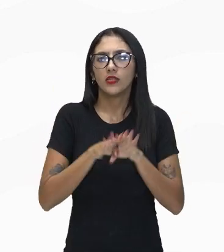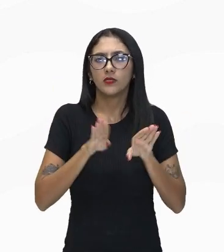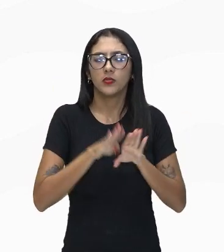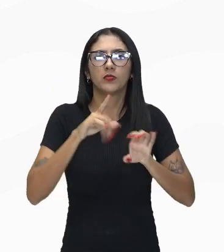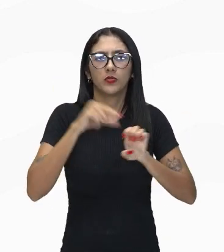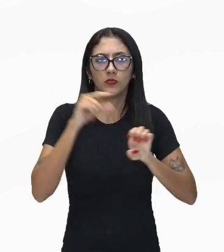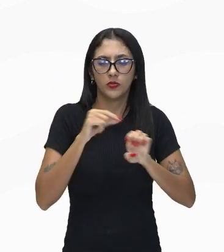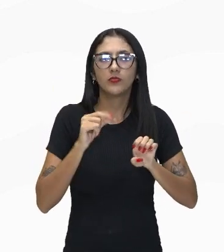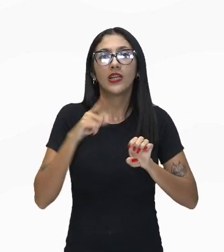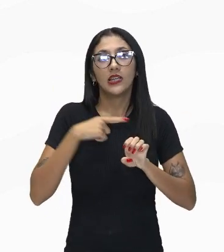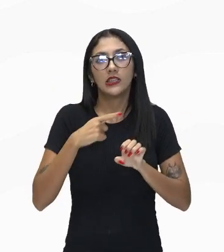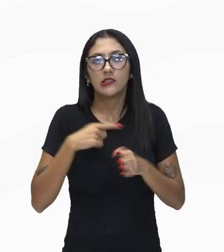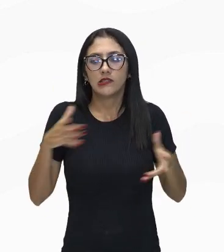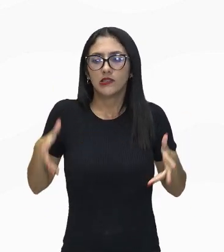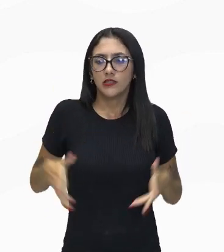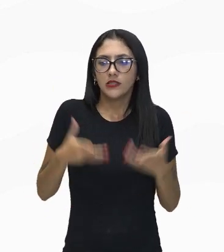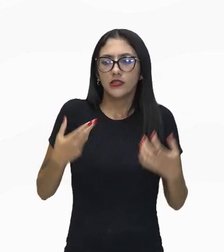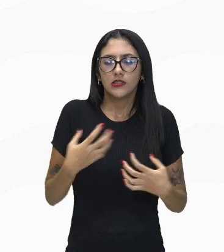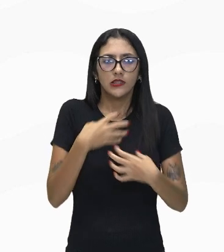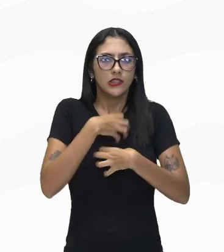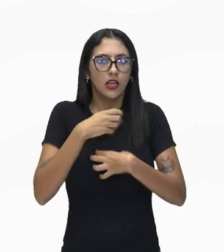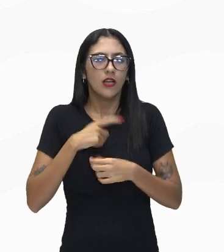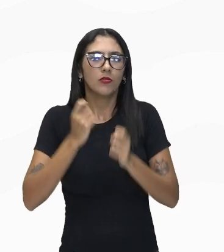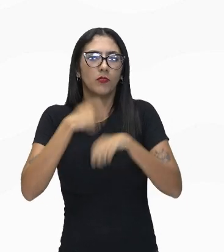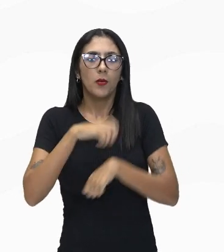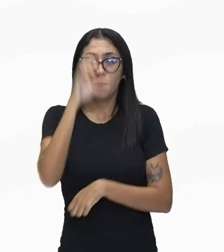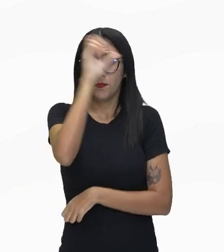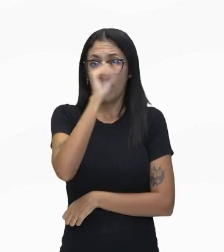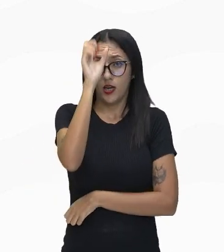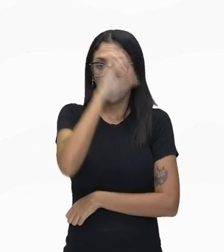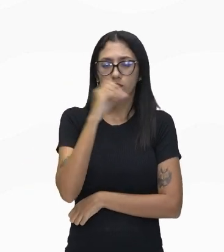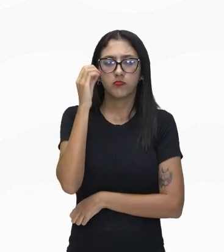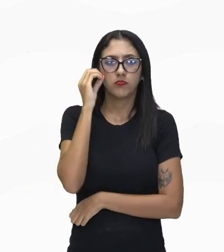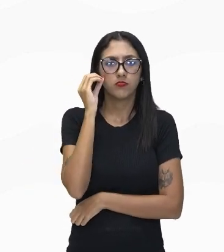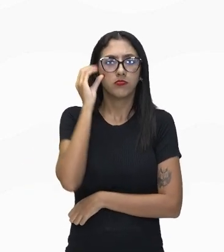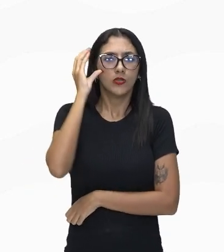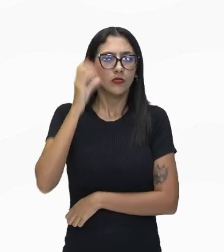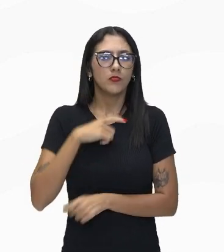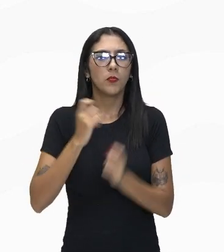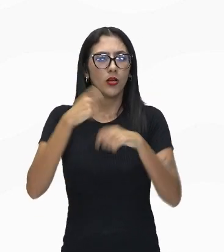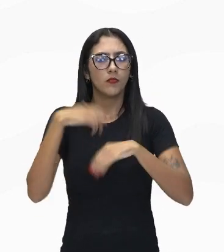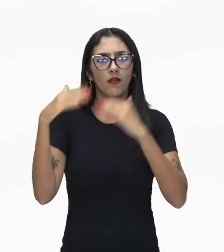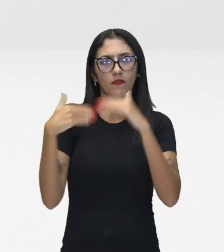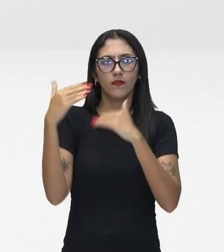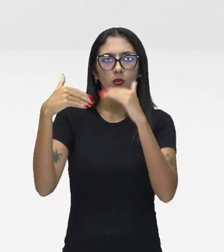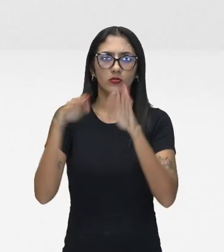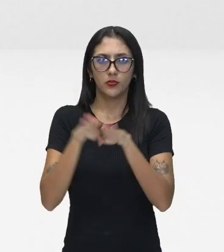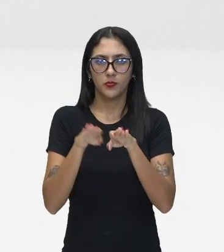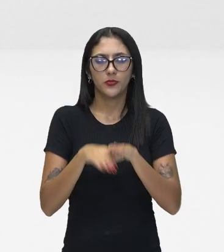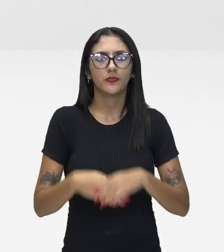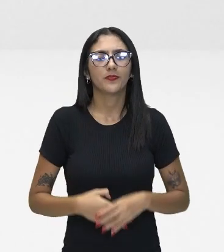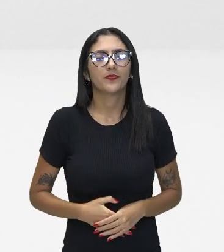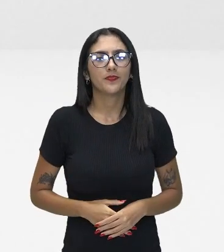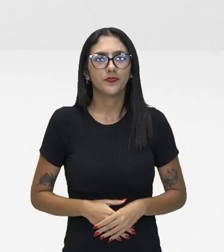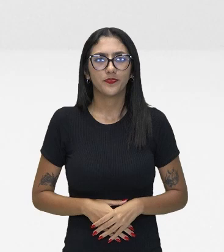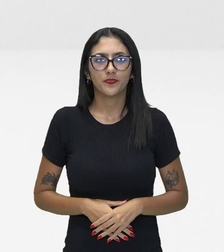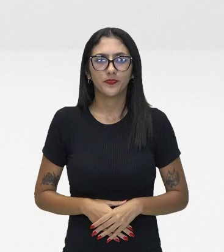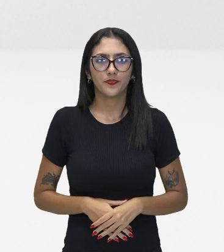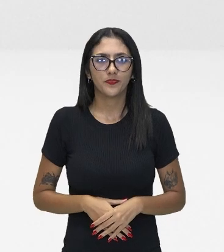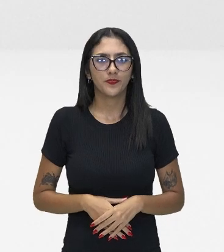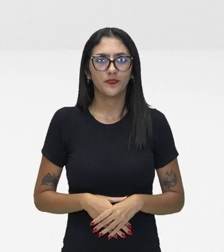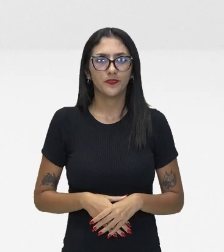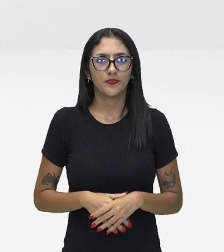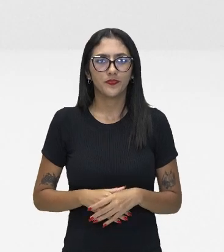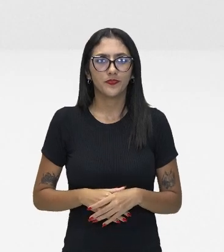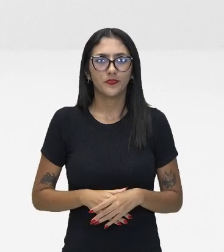me motiva a continuar aprendendo e evoluindo no meu negócio. Olha só, então procurar as